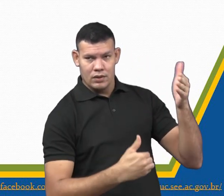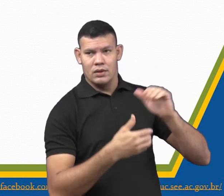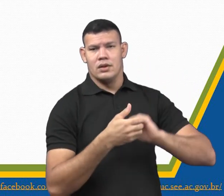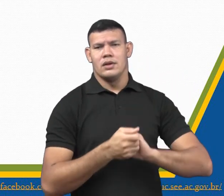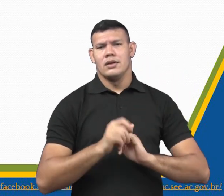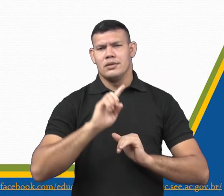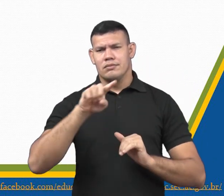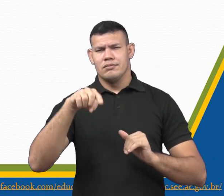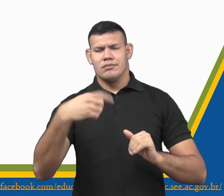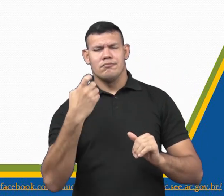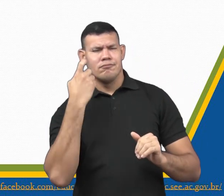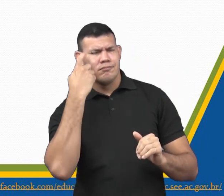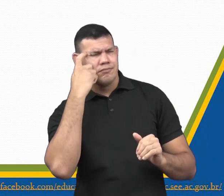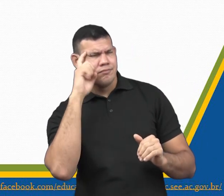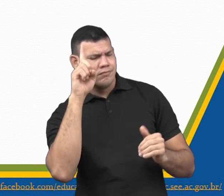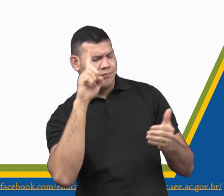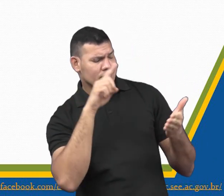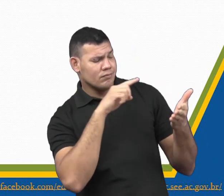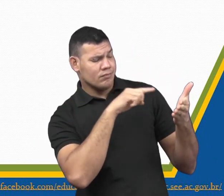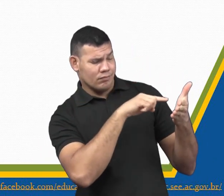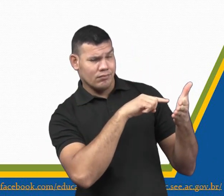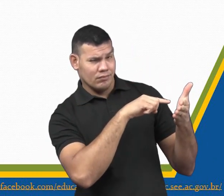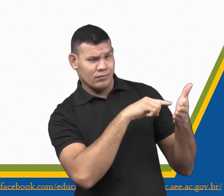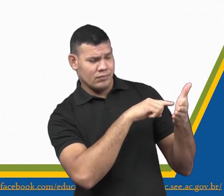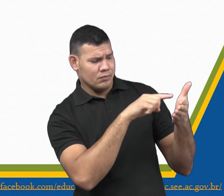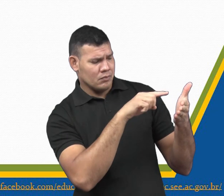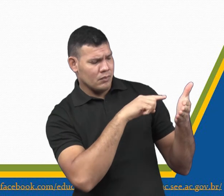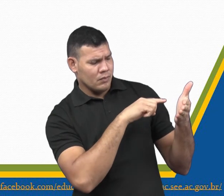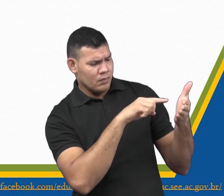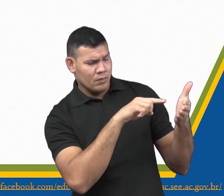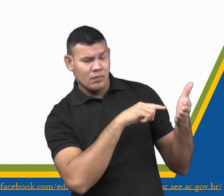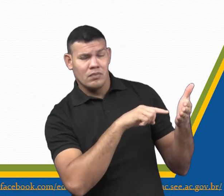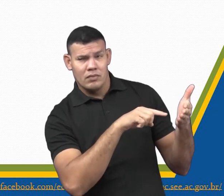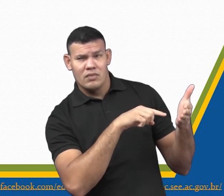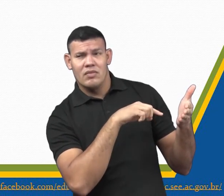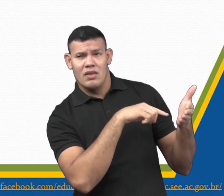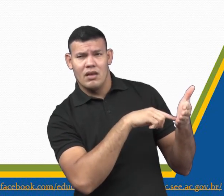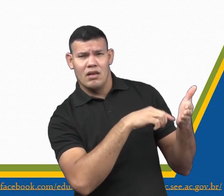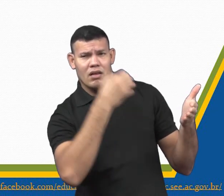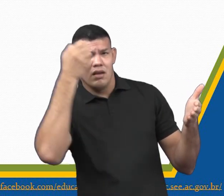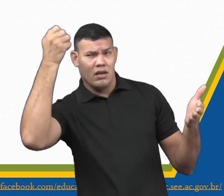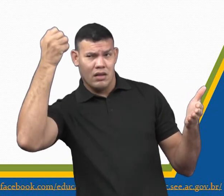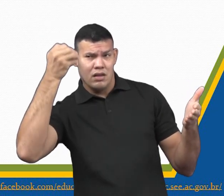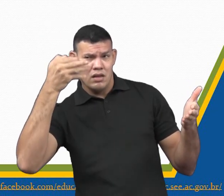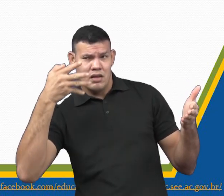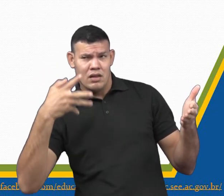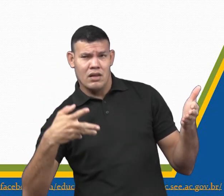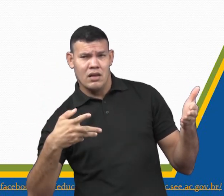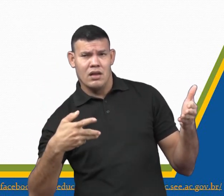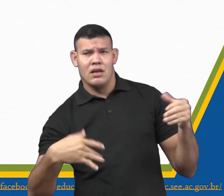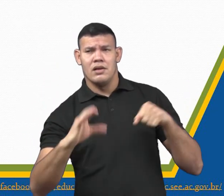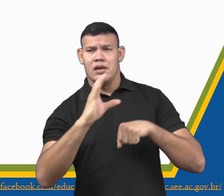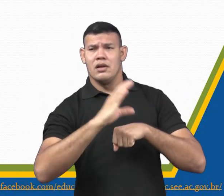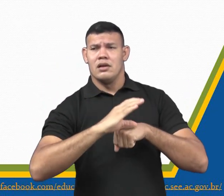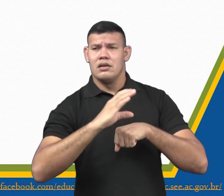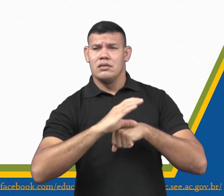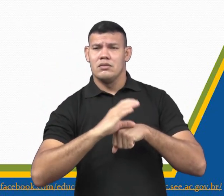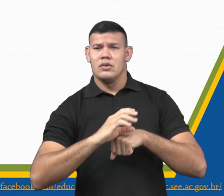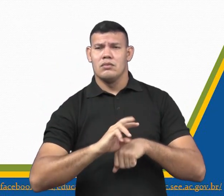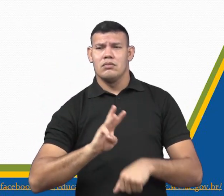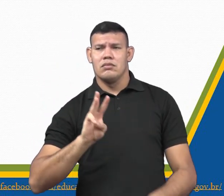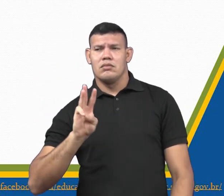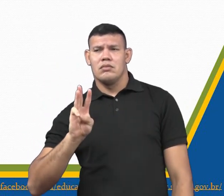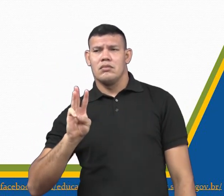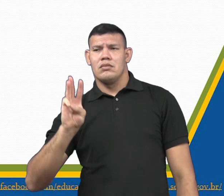a tese, ele continua trazendo um processo argumentativo, quando ele diz que a cidade em origem